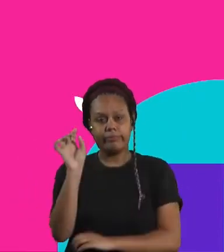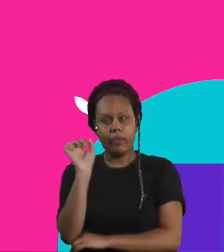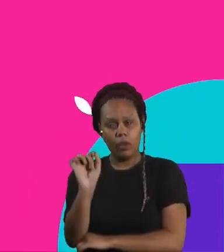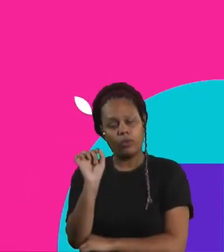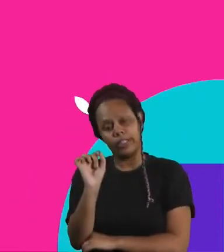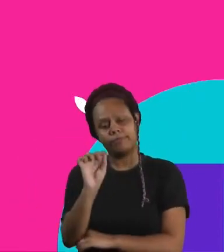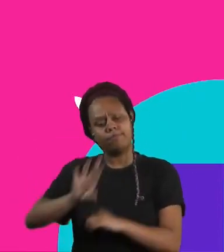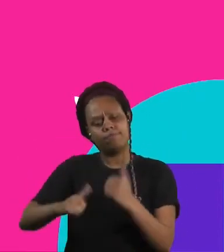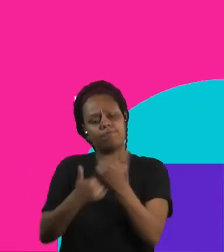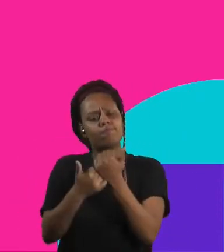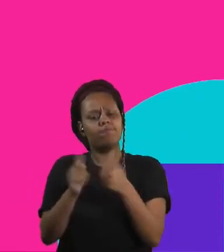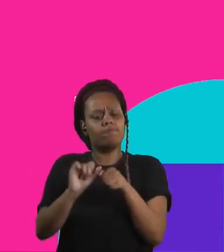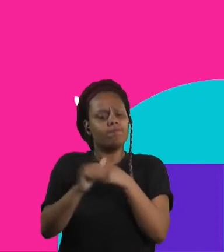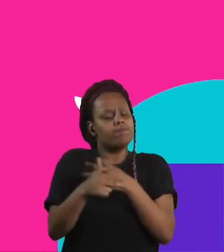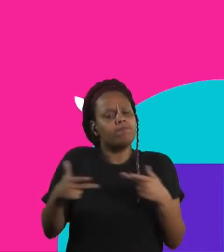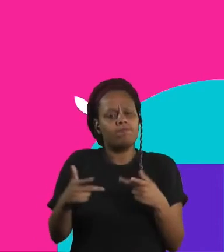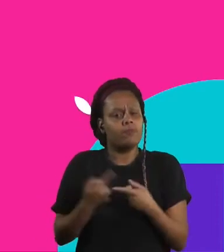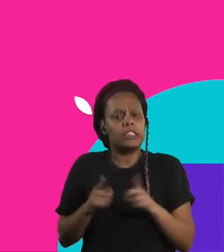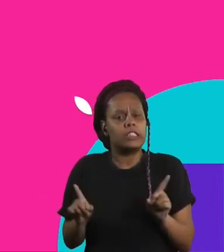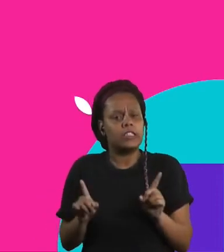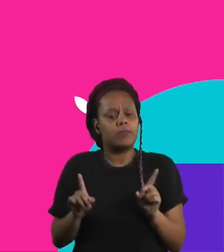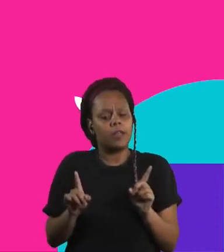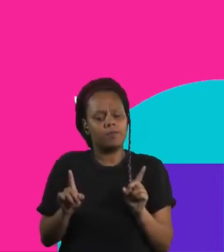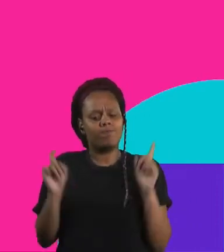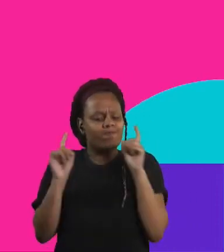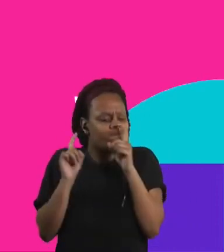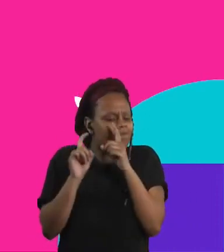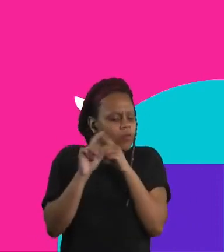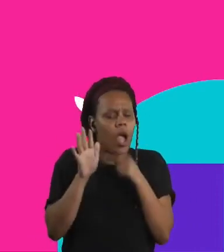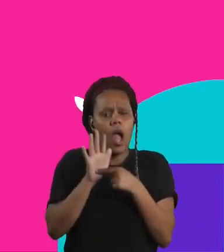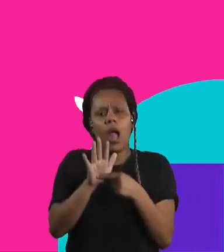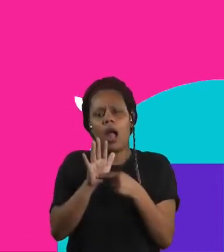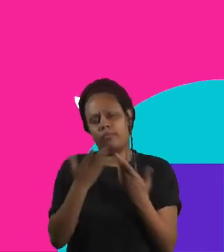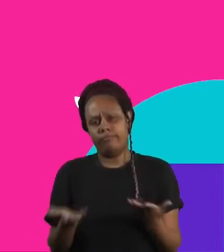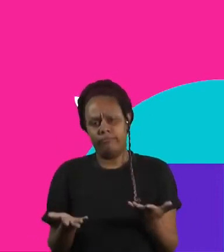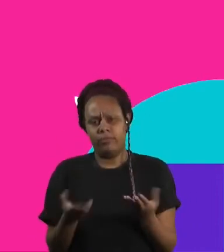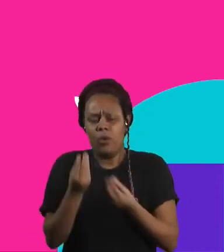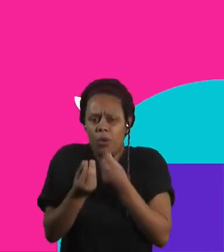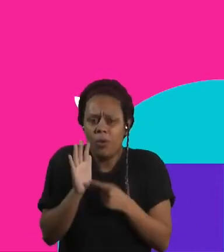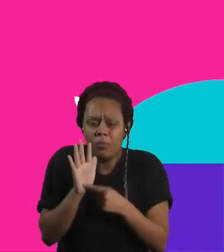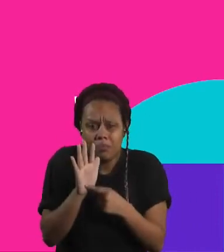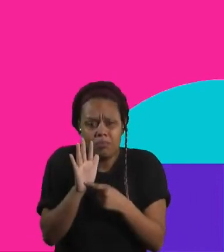coisa, mas a gente tinha dificuldade de mostrar isso, ou seja, como que eu mostro o valor